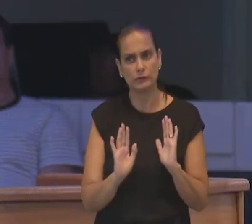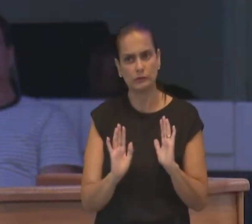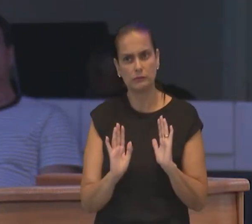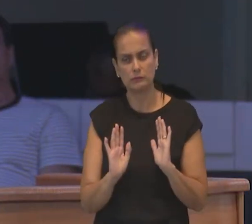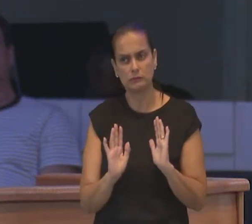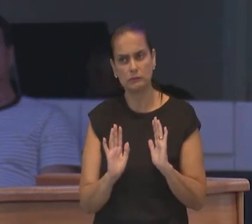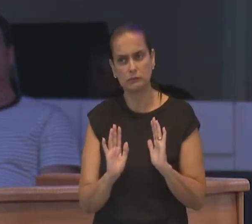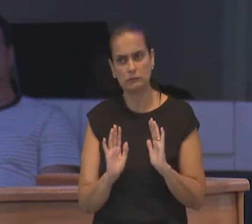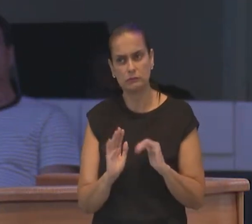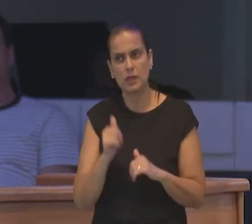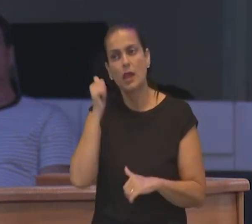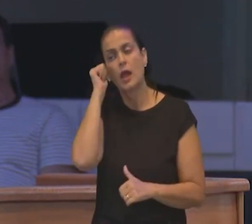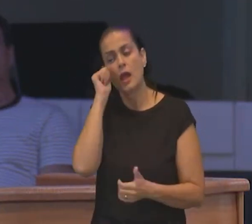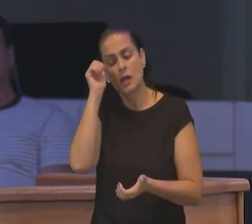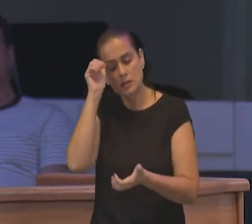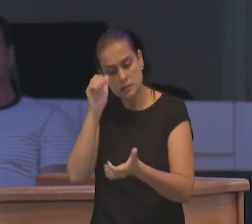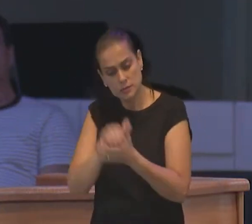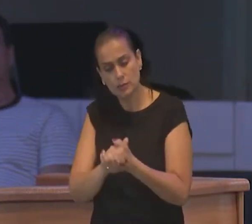Até pela esposa.